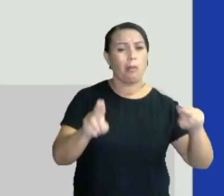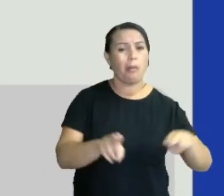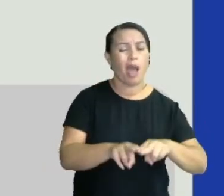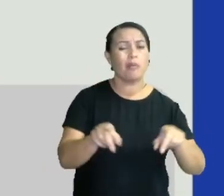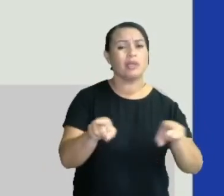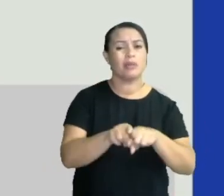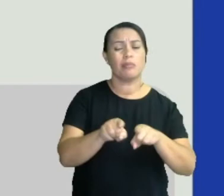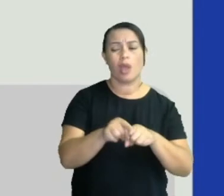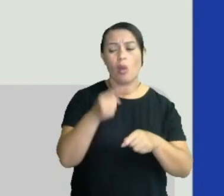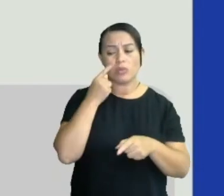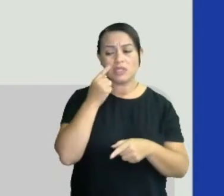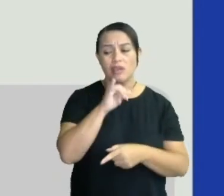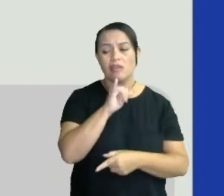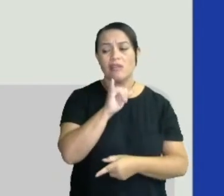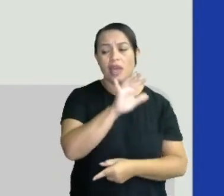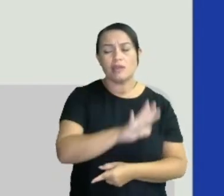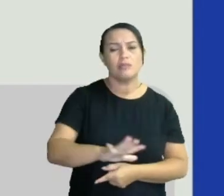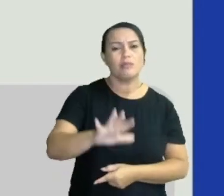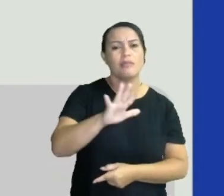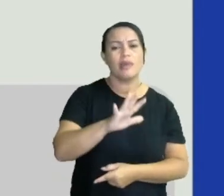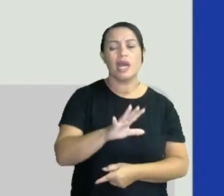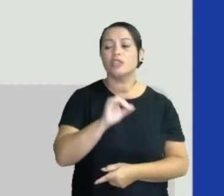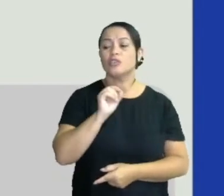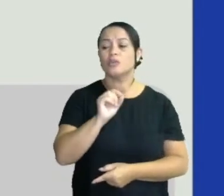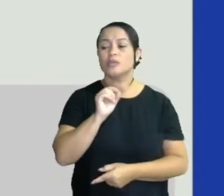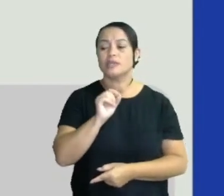a apresentação